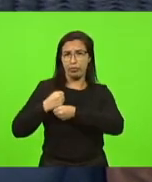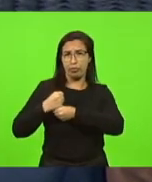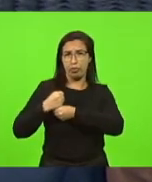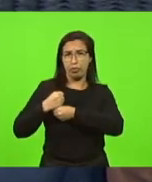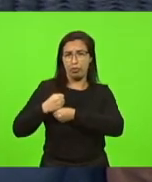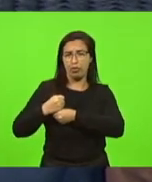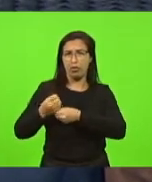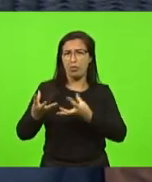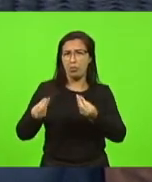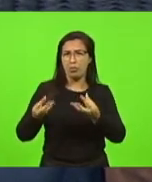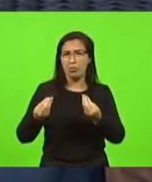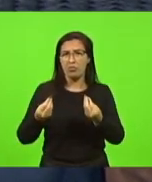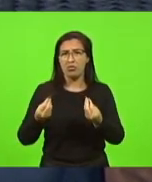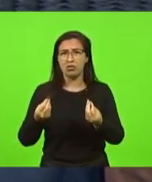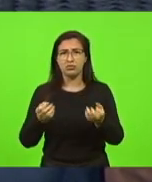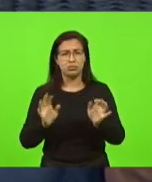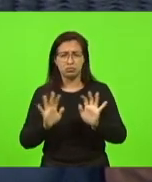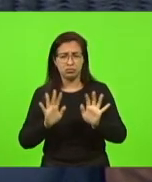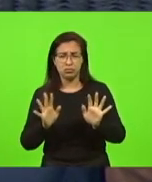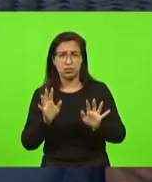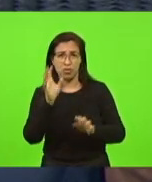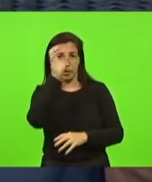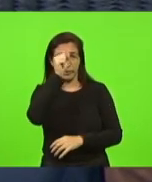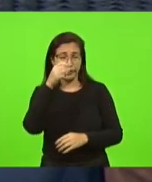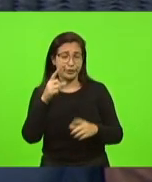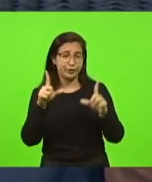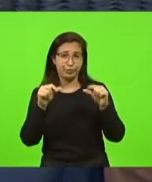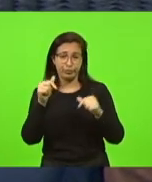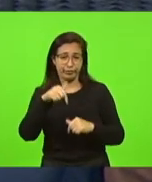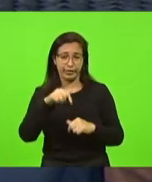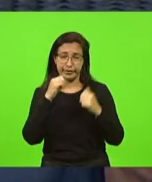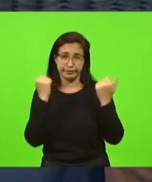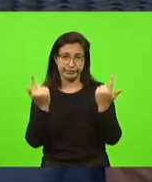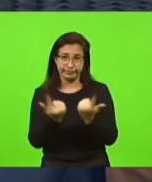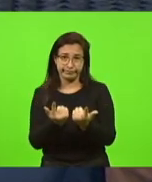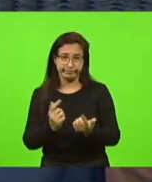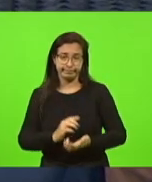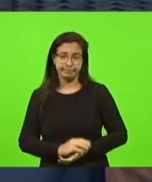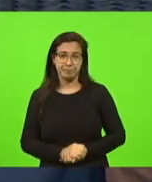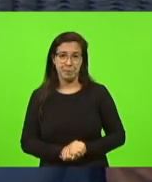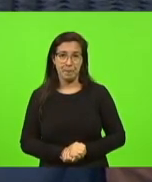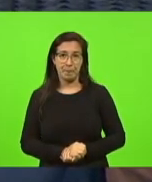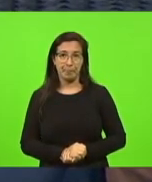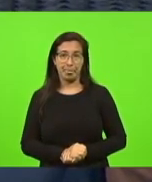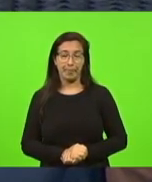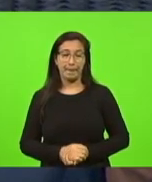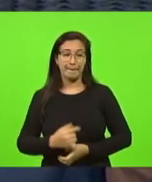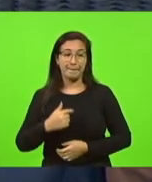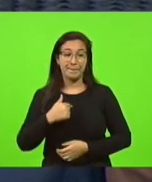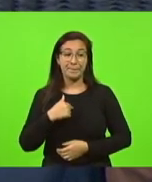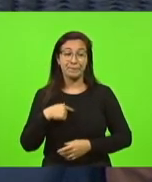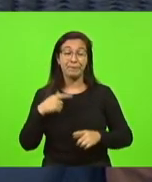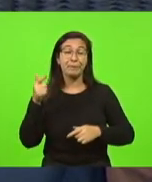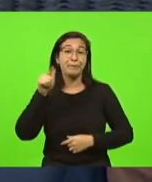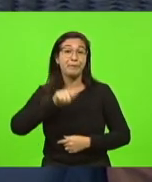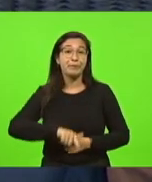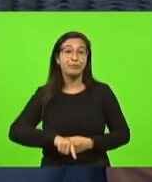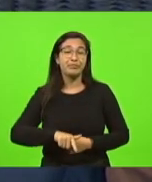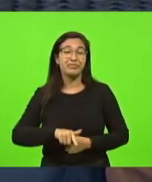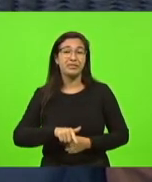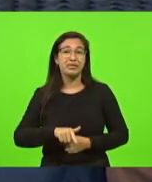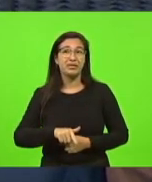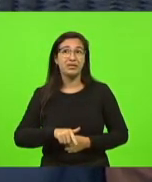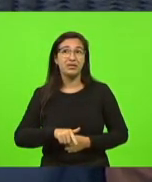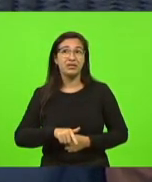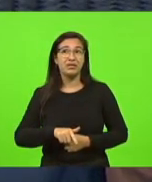pouco aprendi aqui dentro sobre esses conceitos que eu já trouxe de casa. Me pesa saber também ouvir aqui que nós, esta é